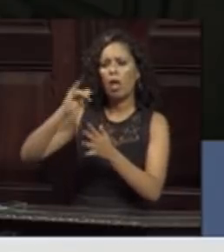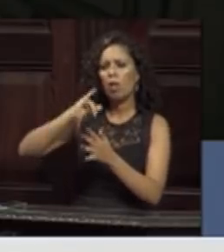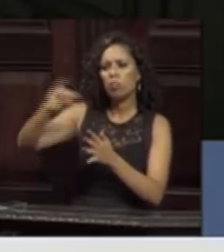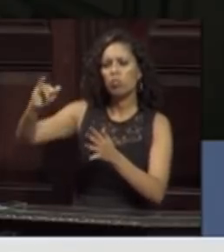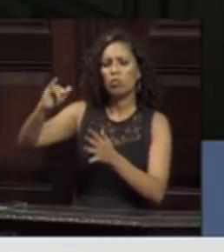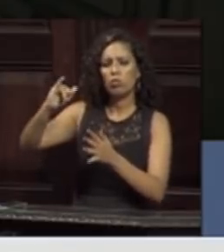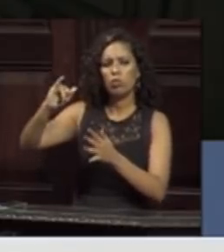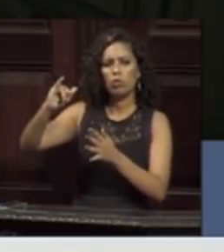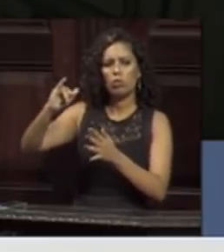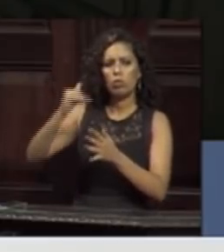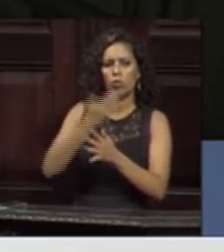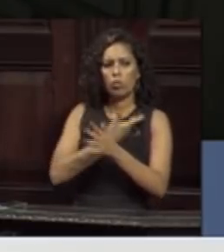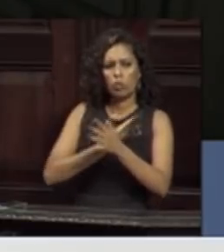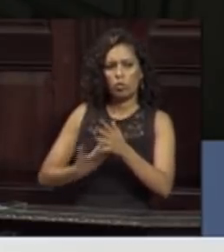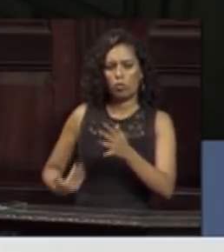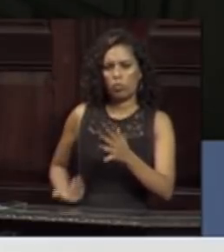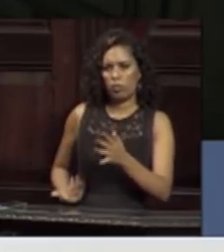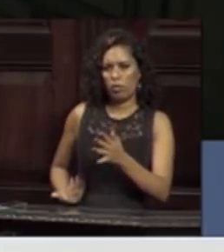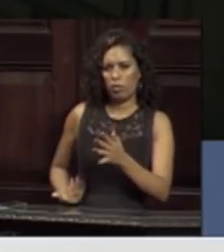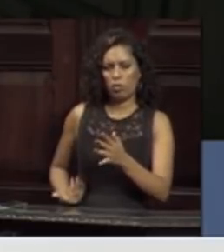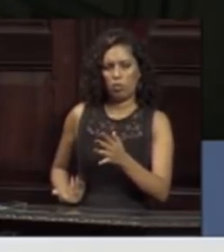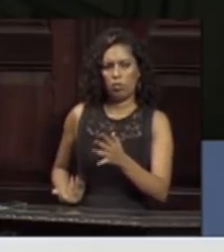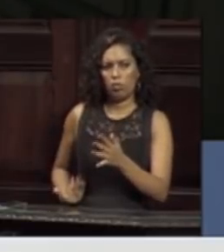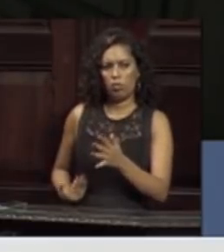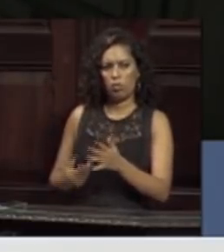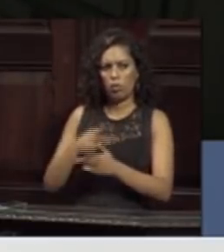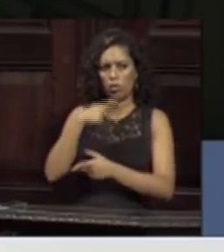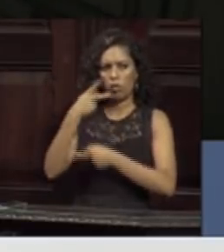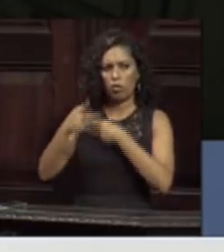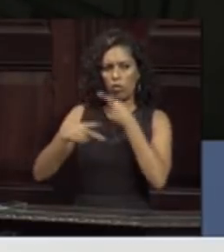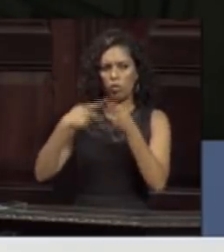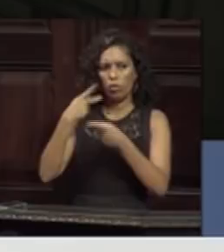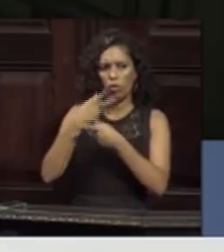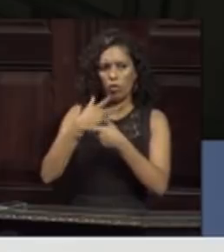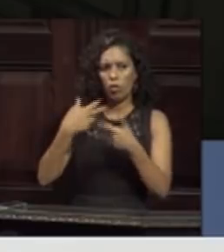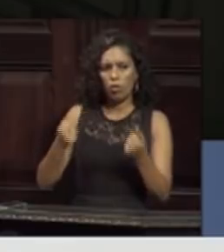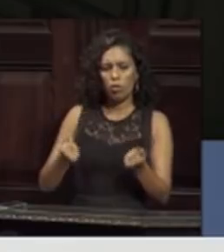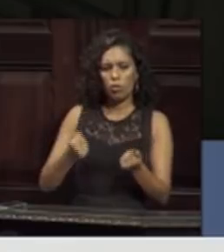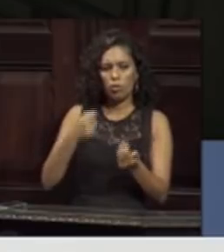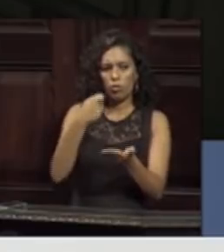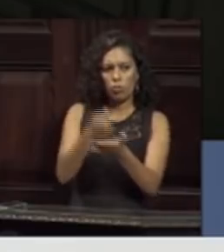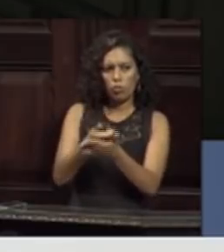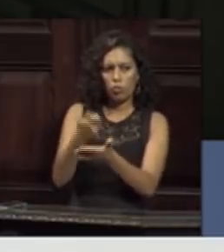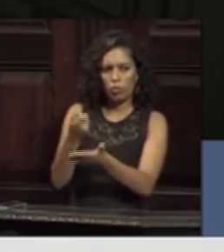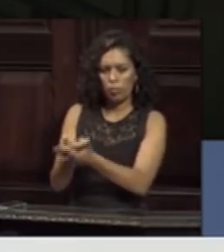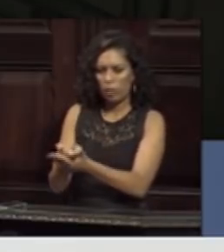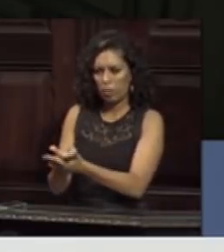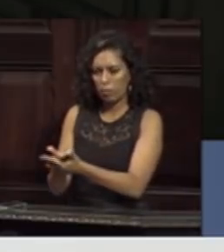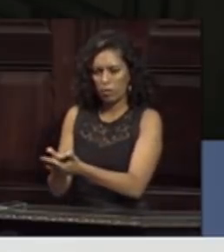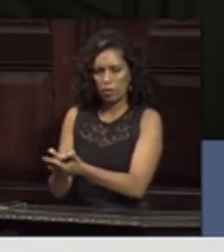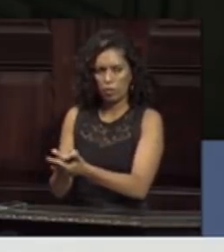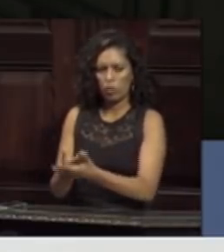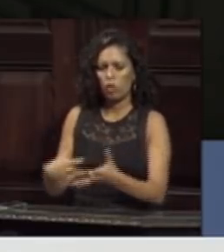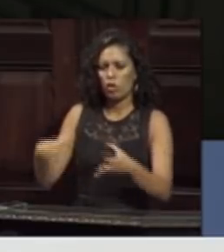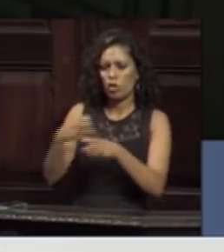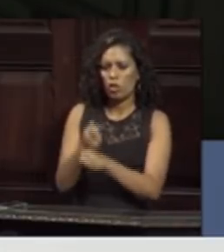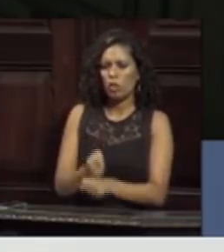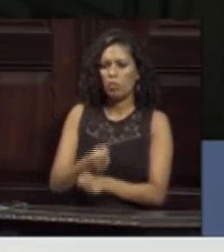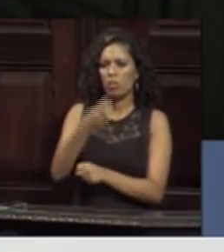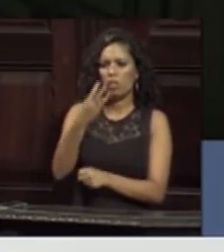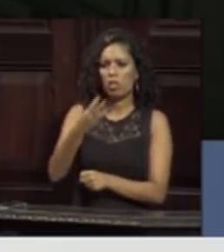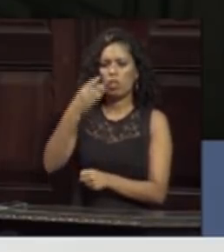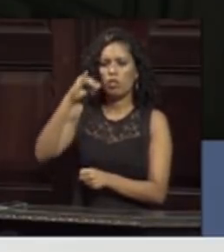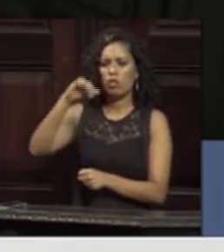de novas operações de crédito, que chegam às 3 no total de 3 bilhões e 500 milhões de